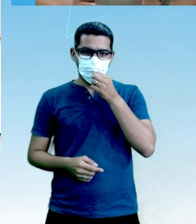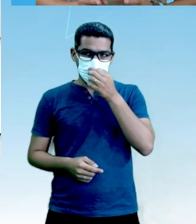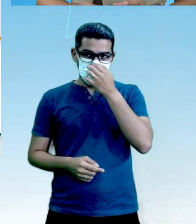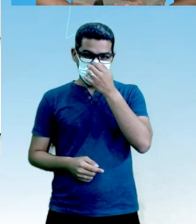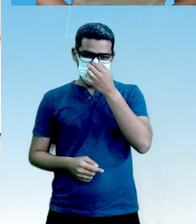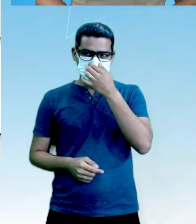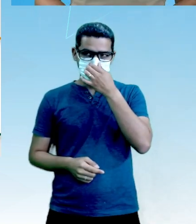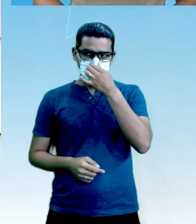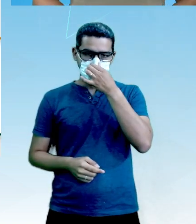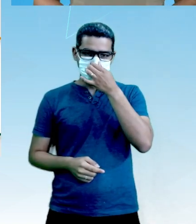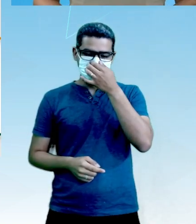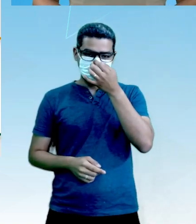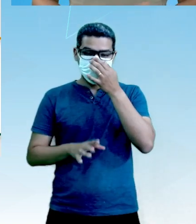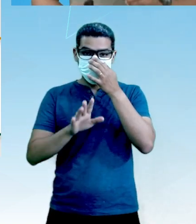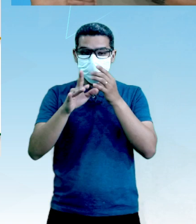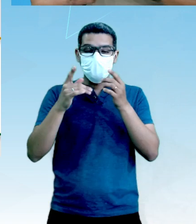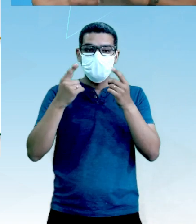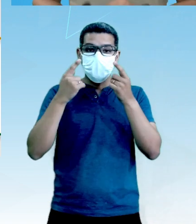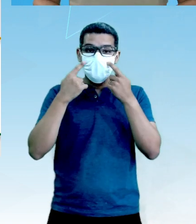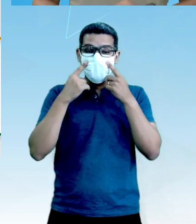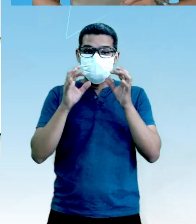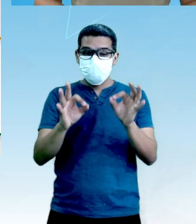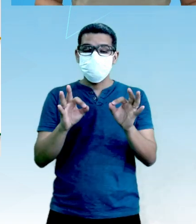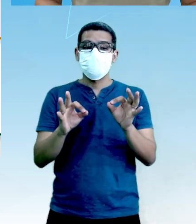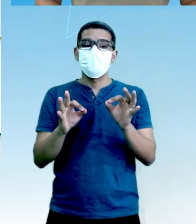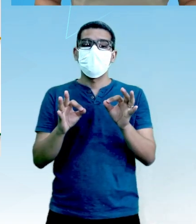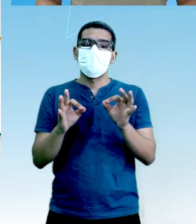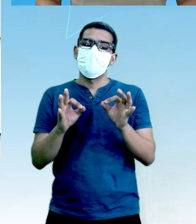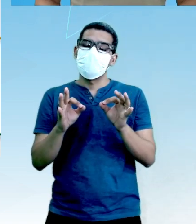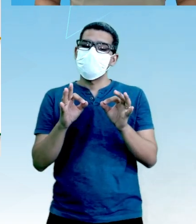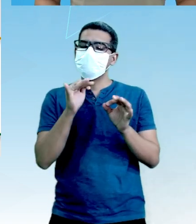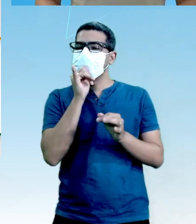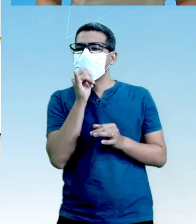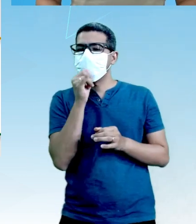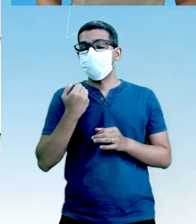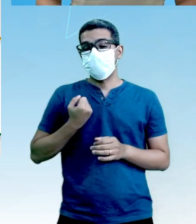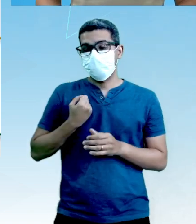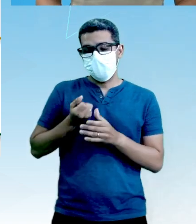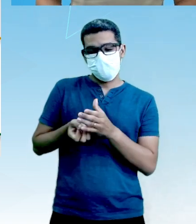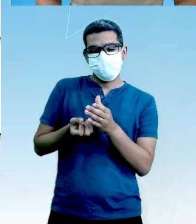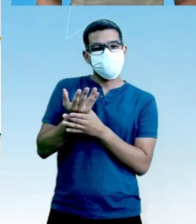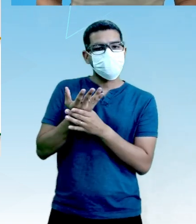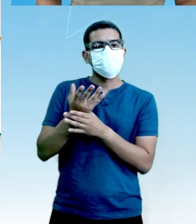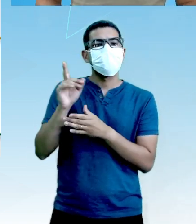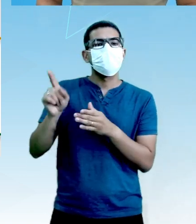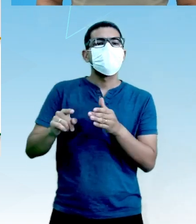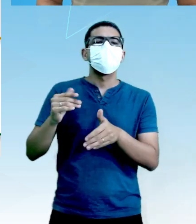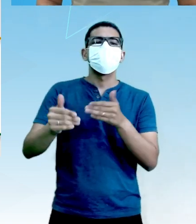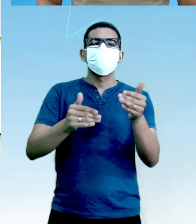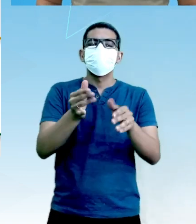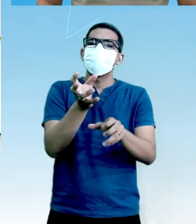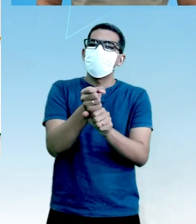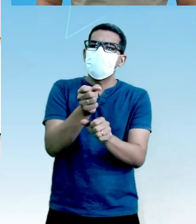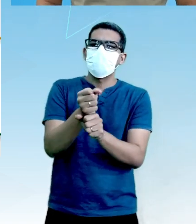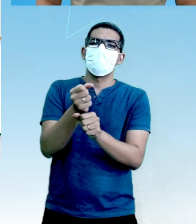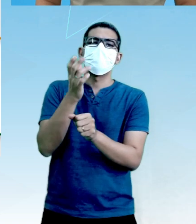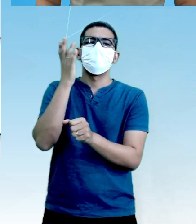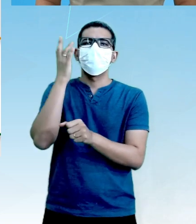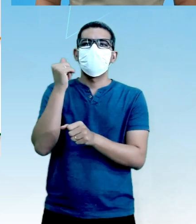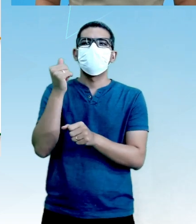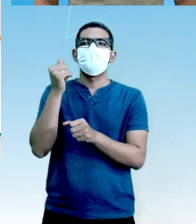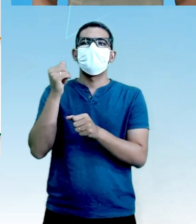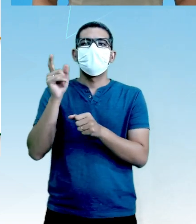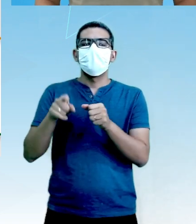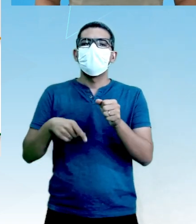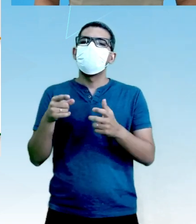fica ligado que os números surgiram para ajudar no processo de contagem. Claro que a gente está falando